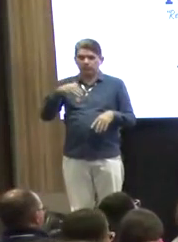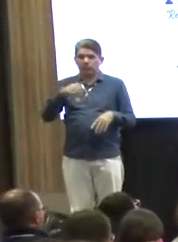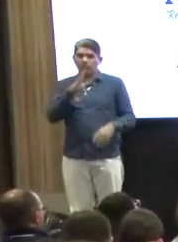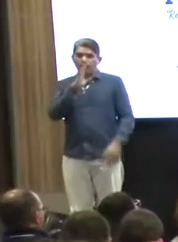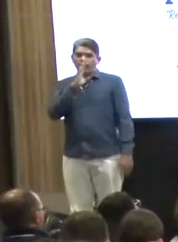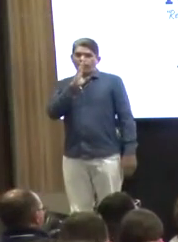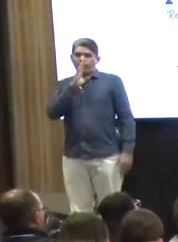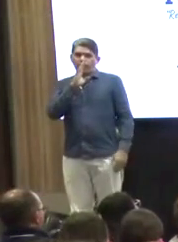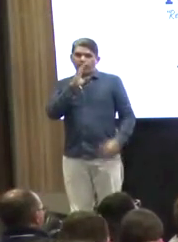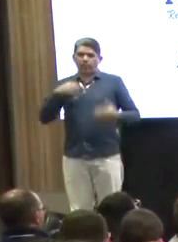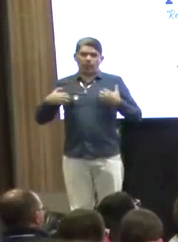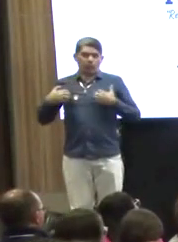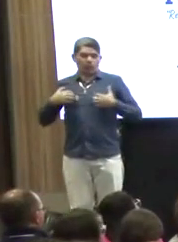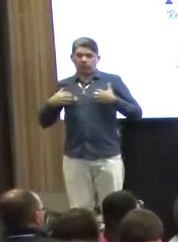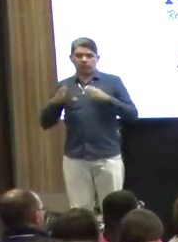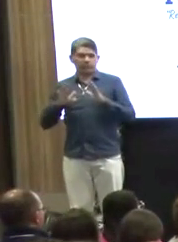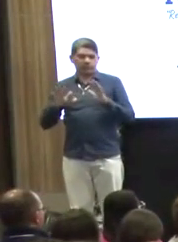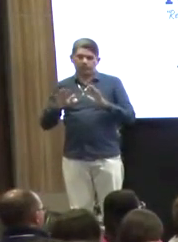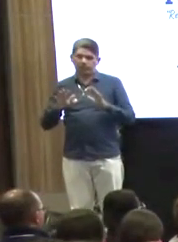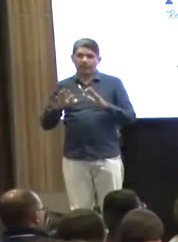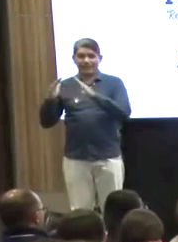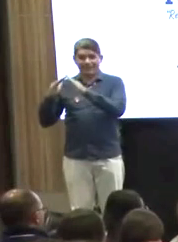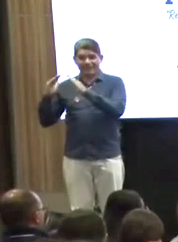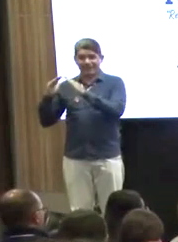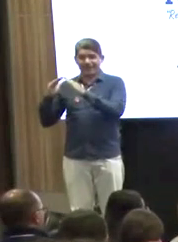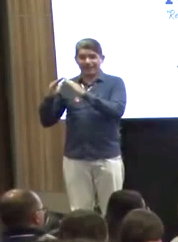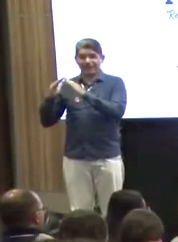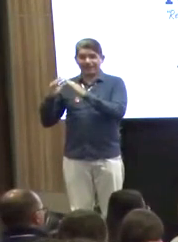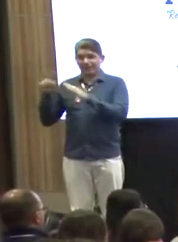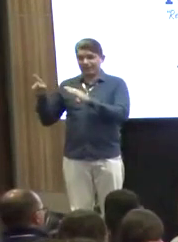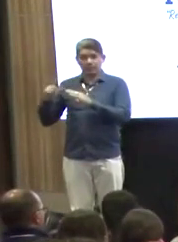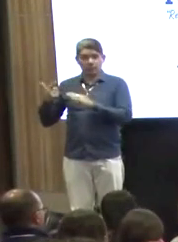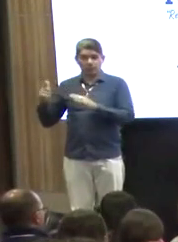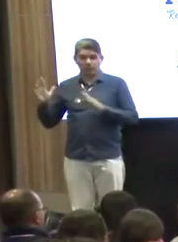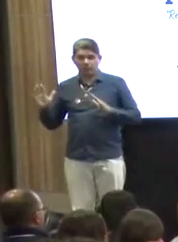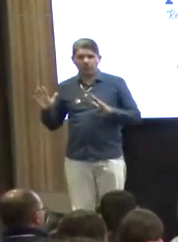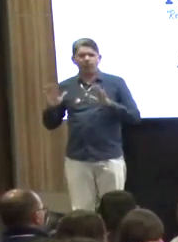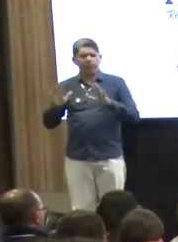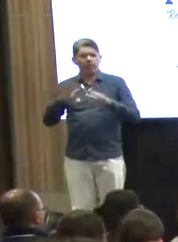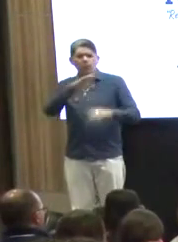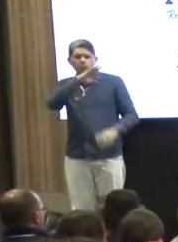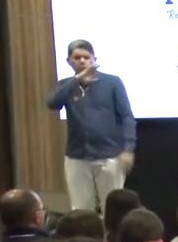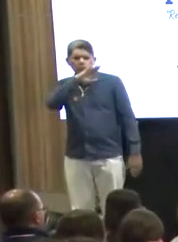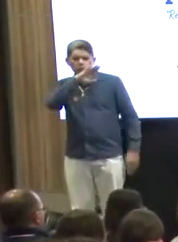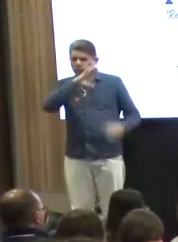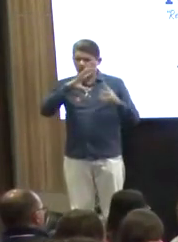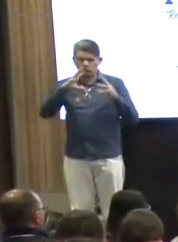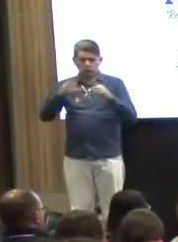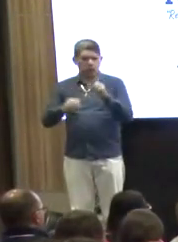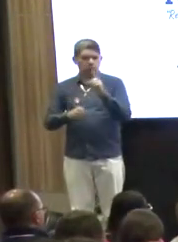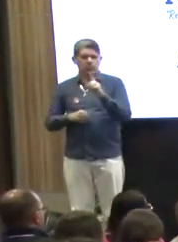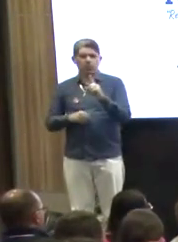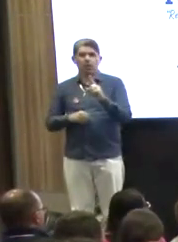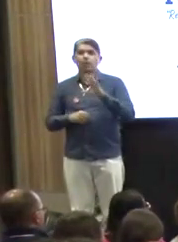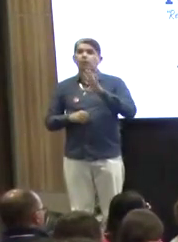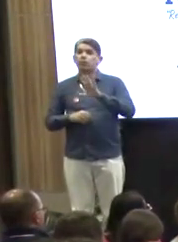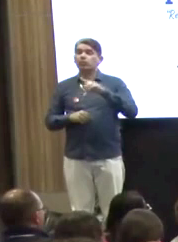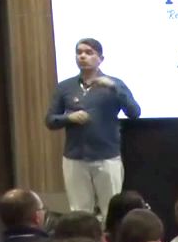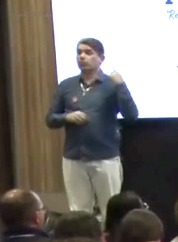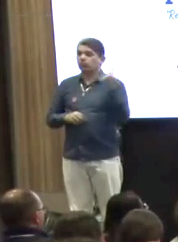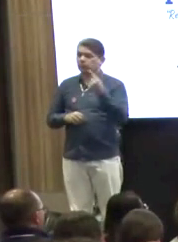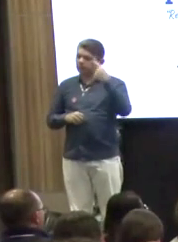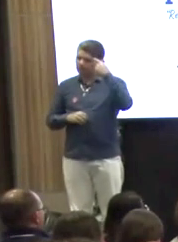fazer isso, não foi em casa, não é? Então, eu não estou dizendo que isso tudo é ruim, não, gente. Percebe? Agora, a gente tem que parar para perceber